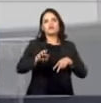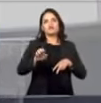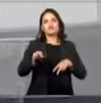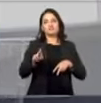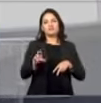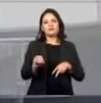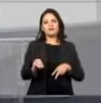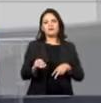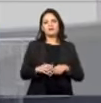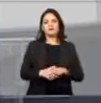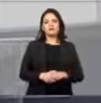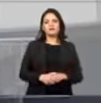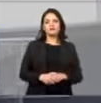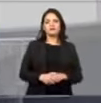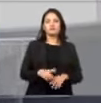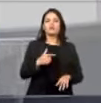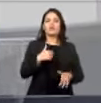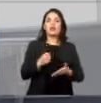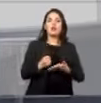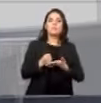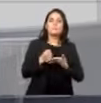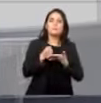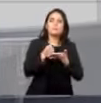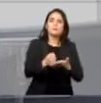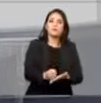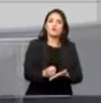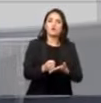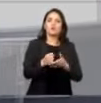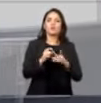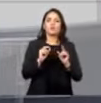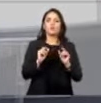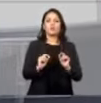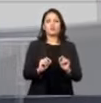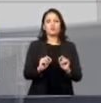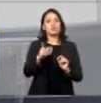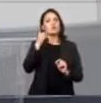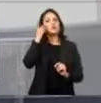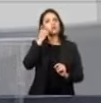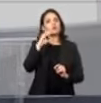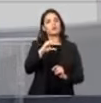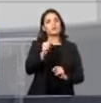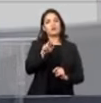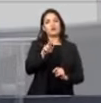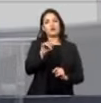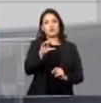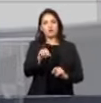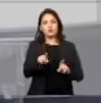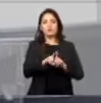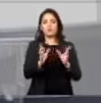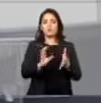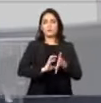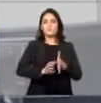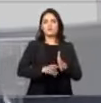Apoio integralmente a iniciativa do deputado Caleiro e do seu partido, a